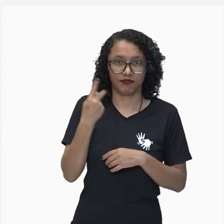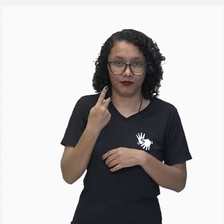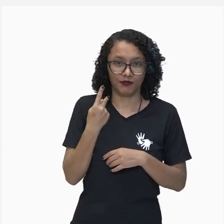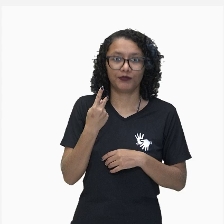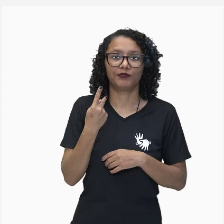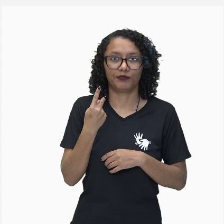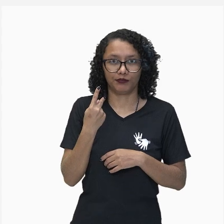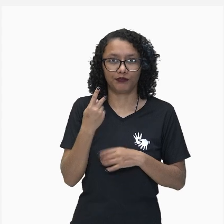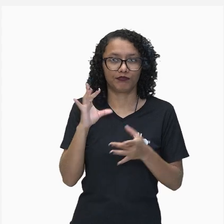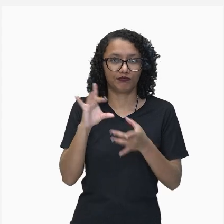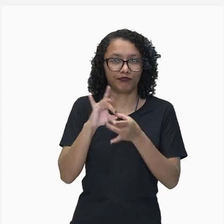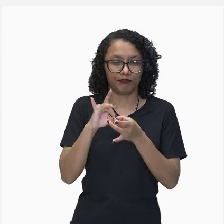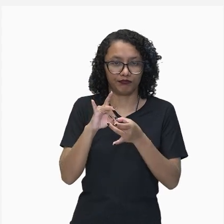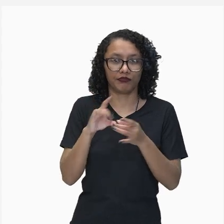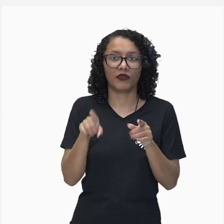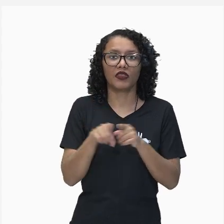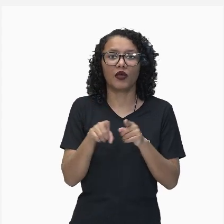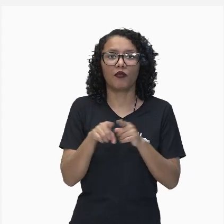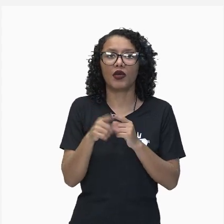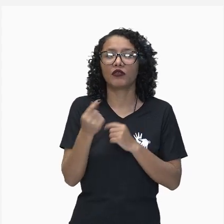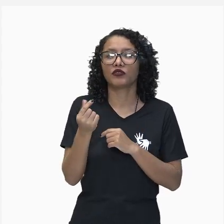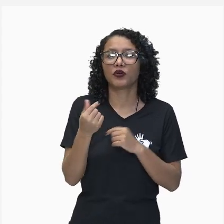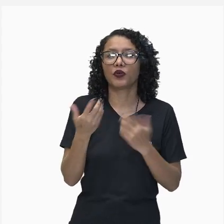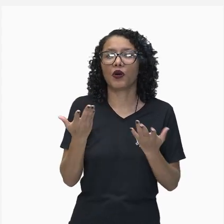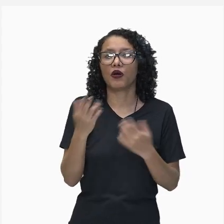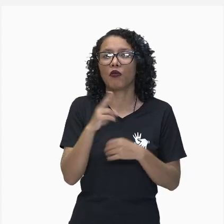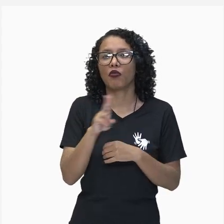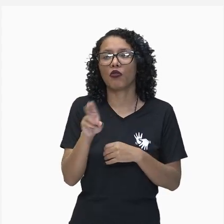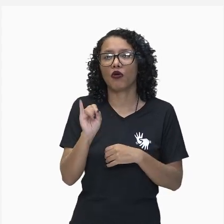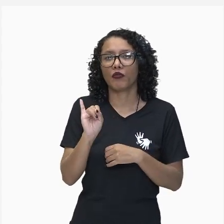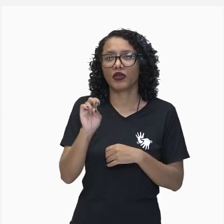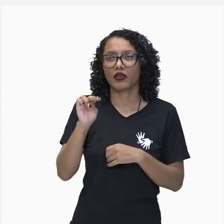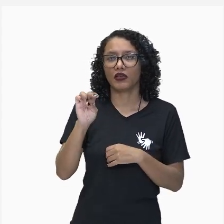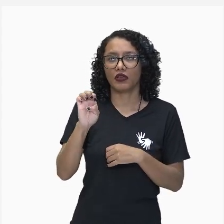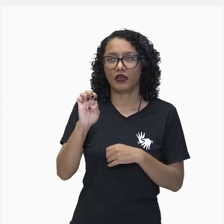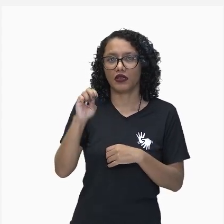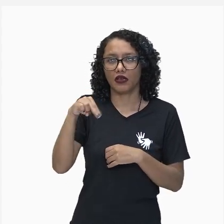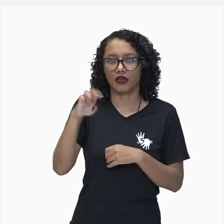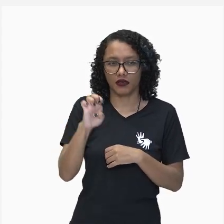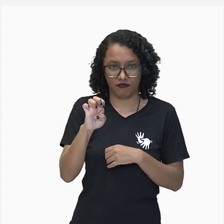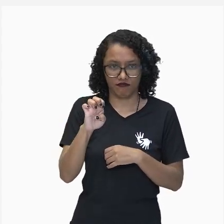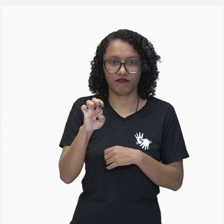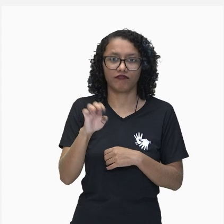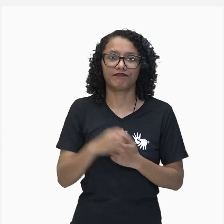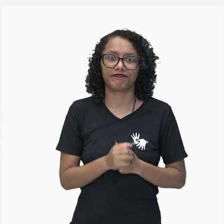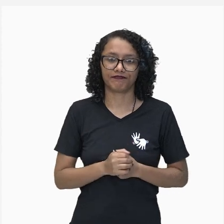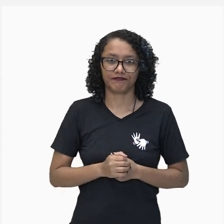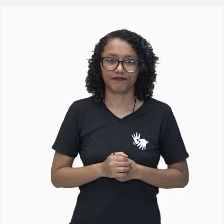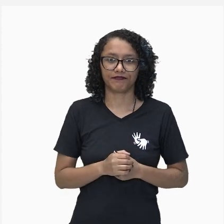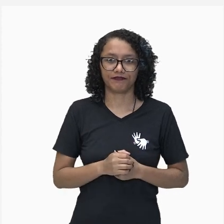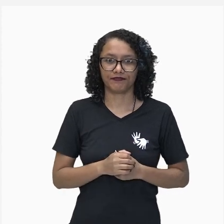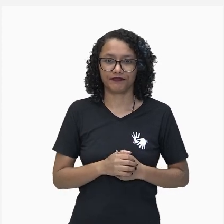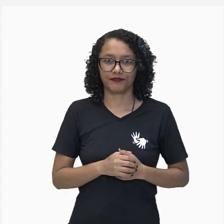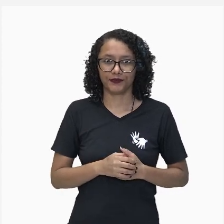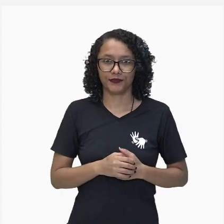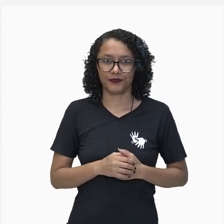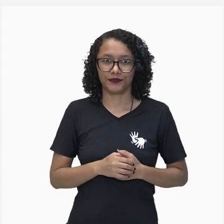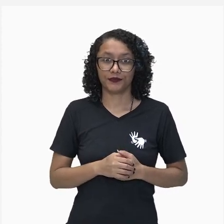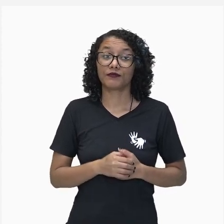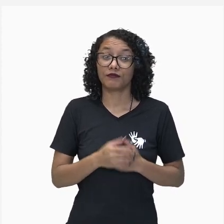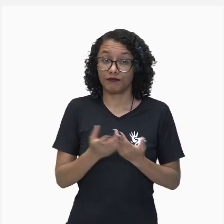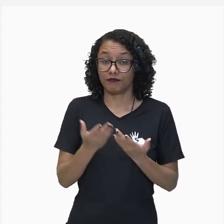parlamentarista e a moeda vai ser o iene, tá bom? Então, nós vamos também verificar